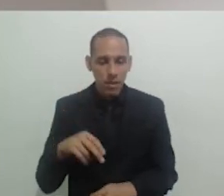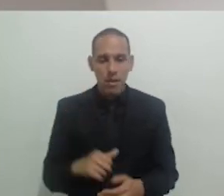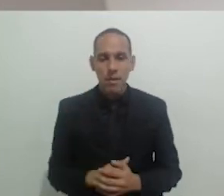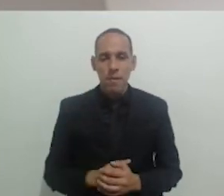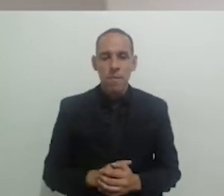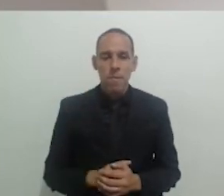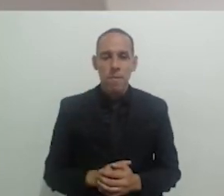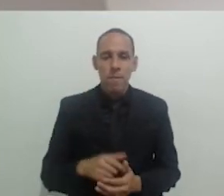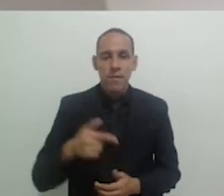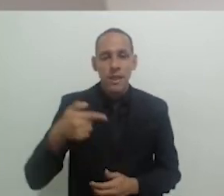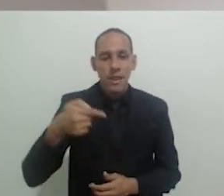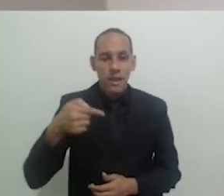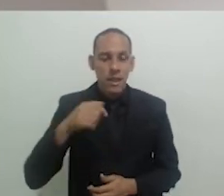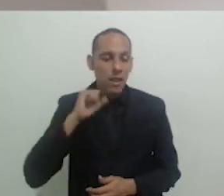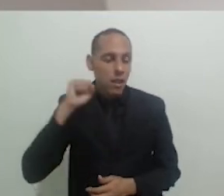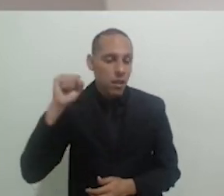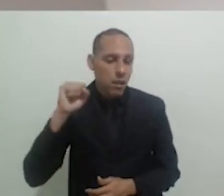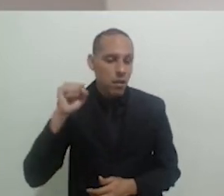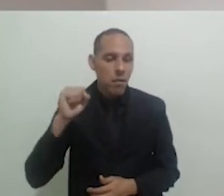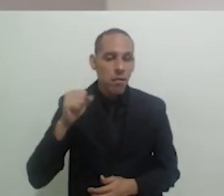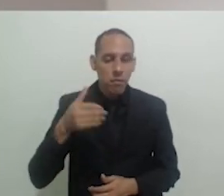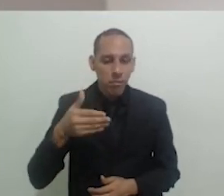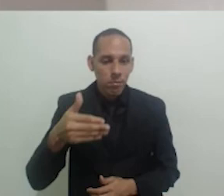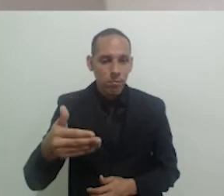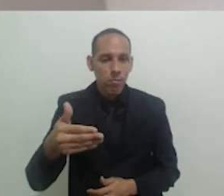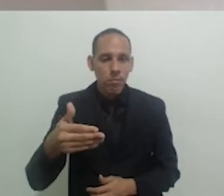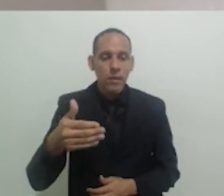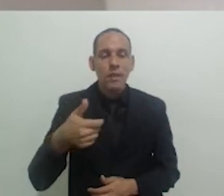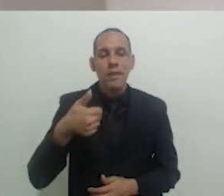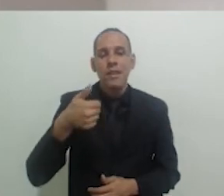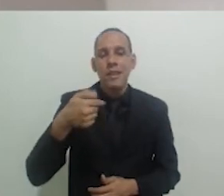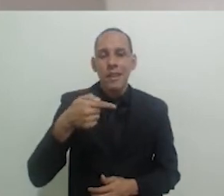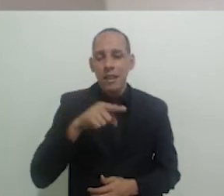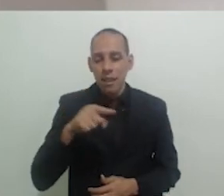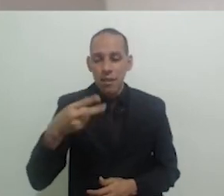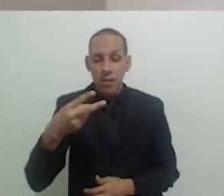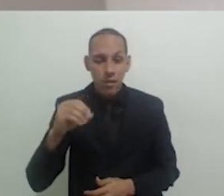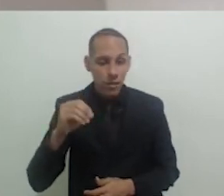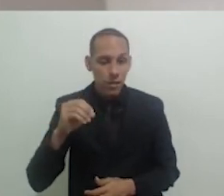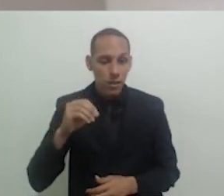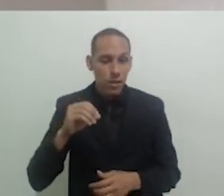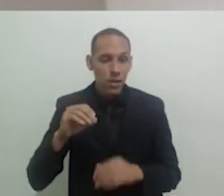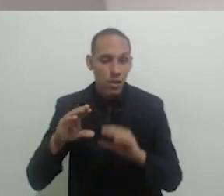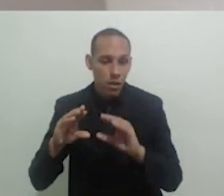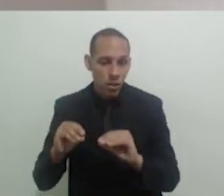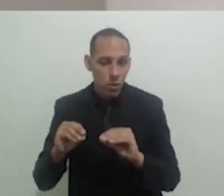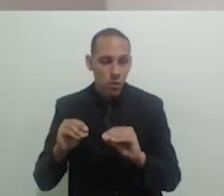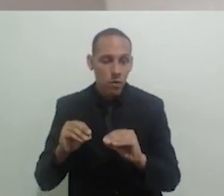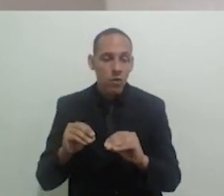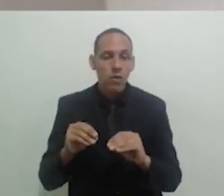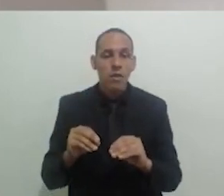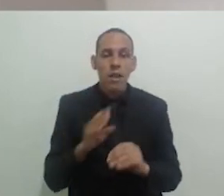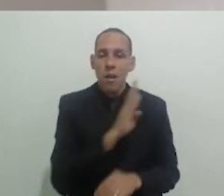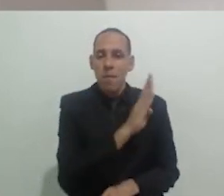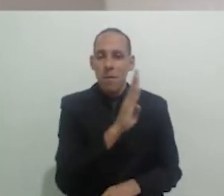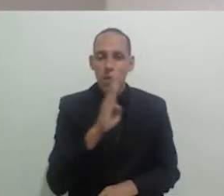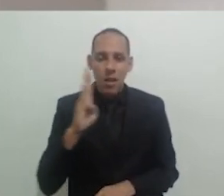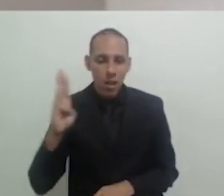vindouro, das 17 horas às 20 horas, na biblioteca da nossa Escola da Magistratura do Rio Grande do